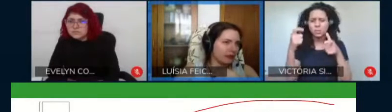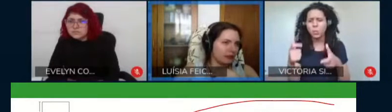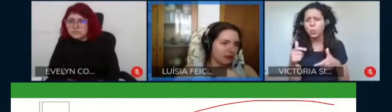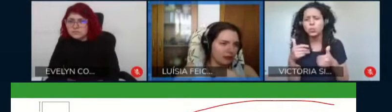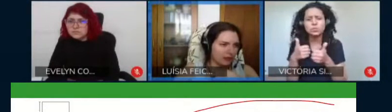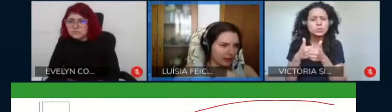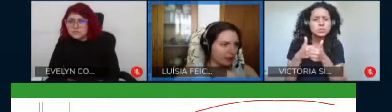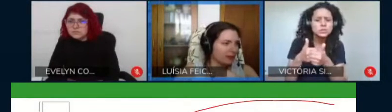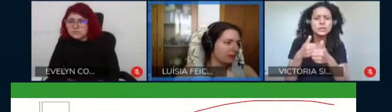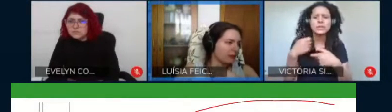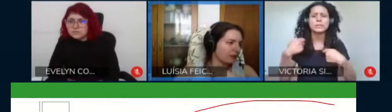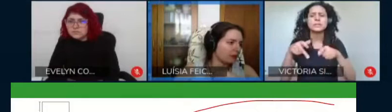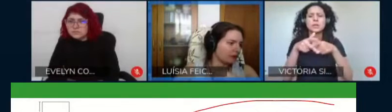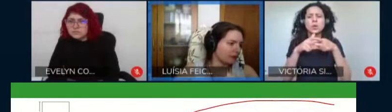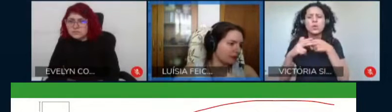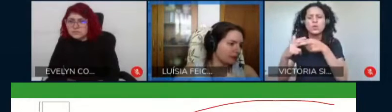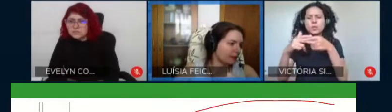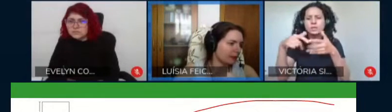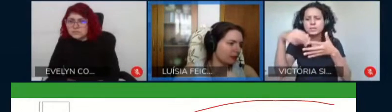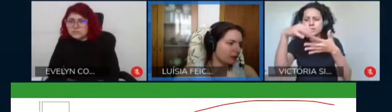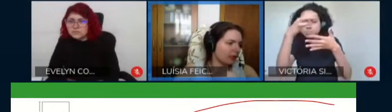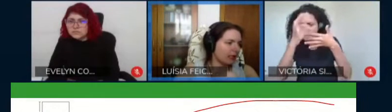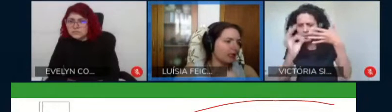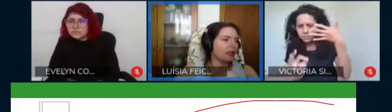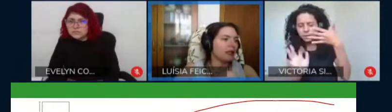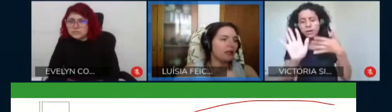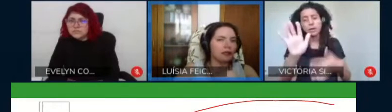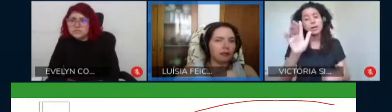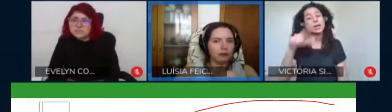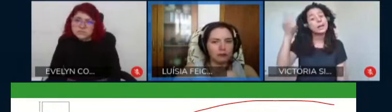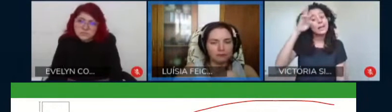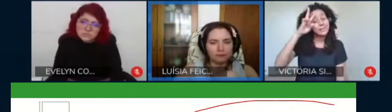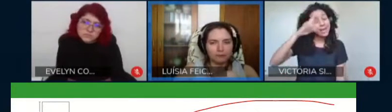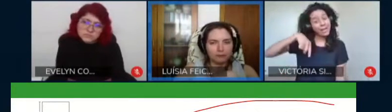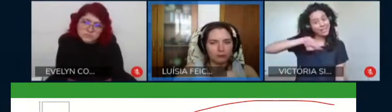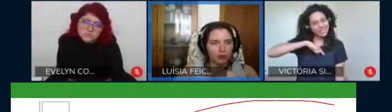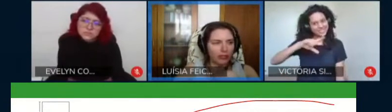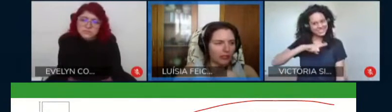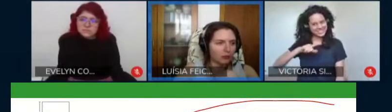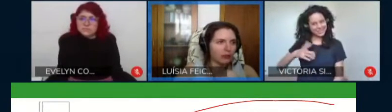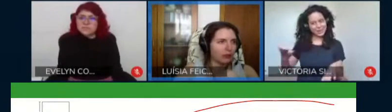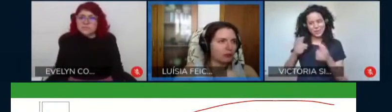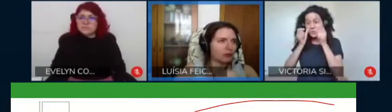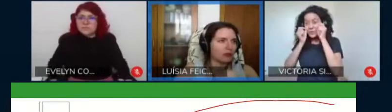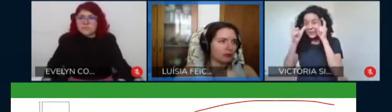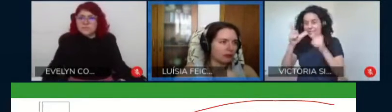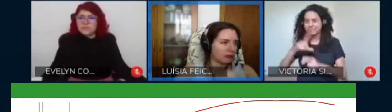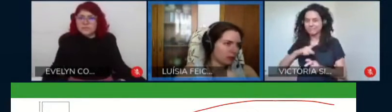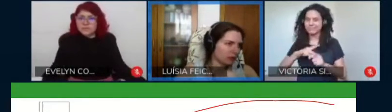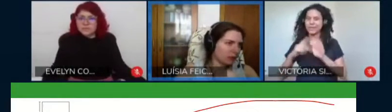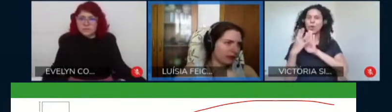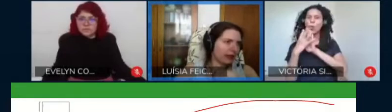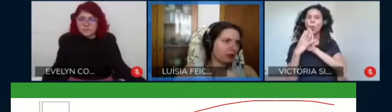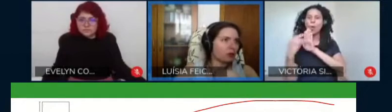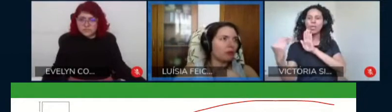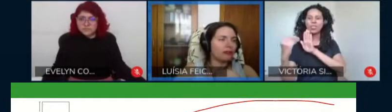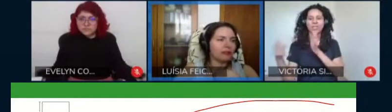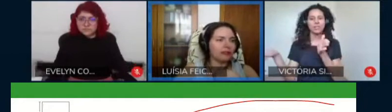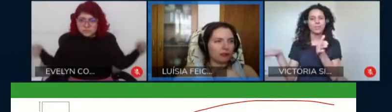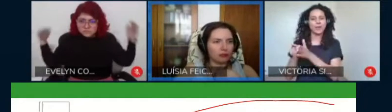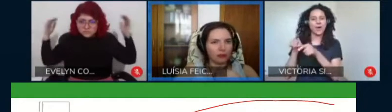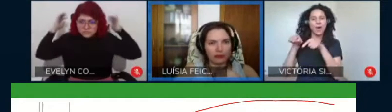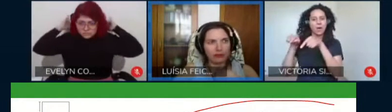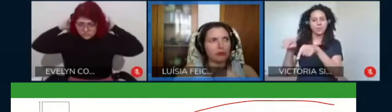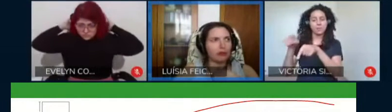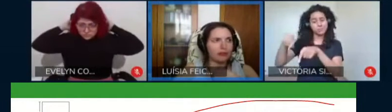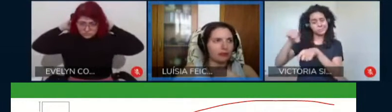a configuração, caso seja necessário, mas lembrando que nós estamos trabalhando com aquele modelinho. Então, nós não vamos mostrar como